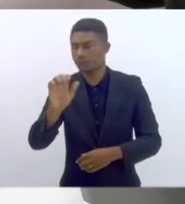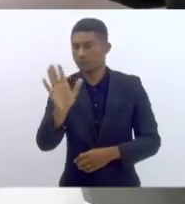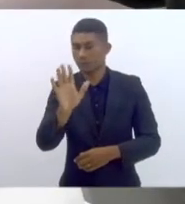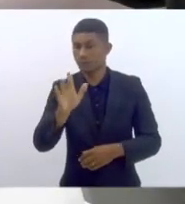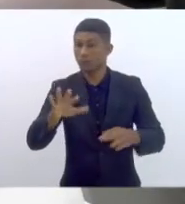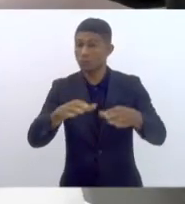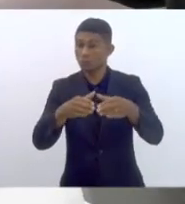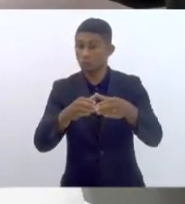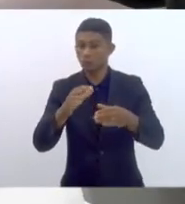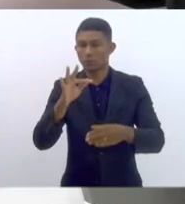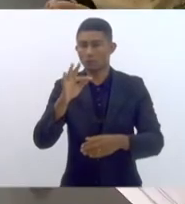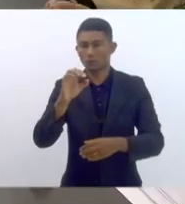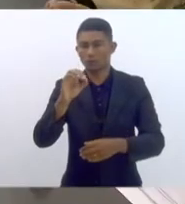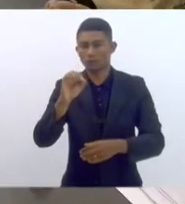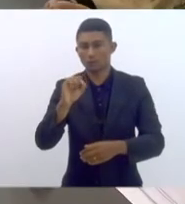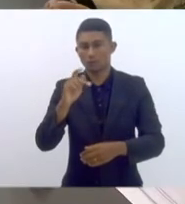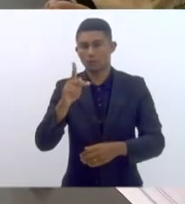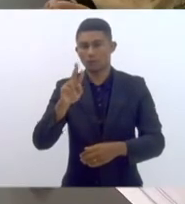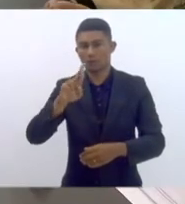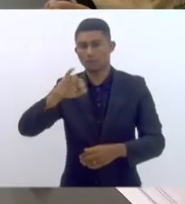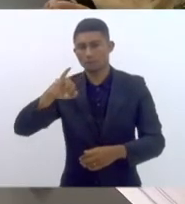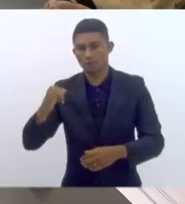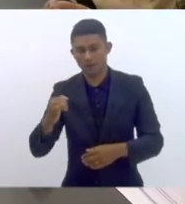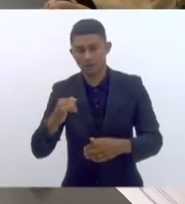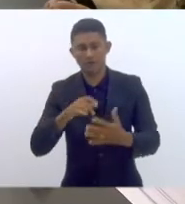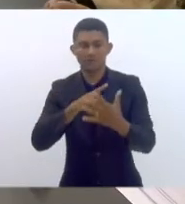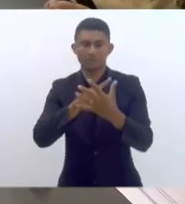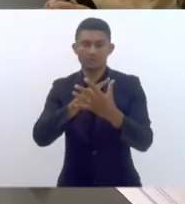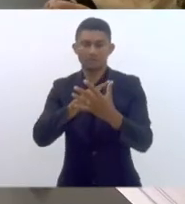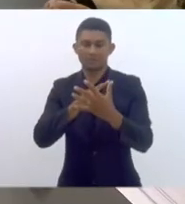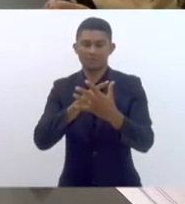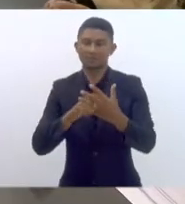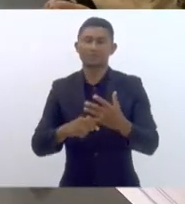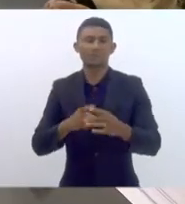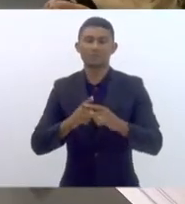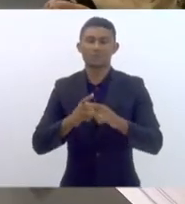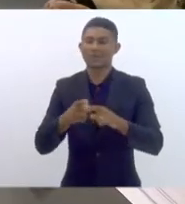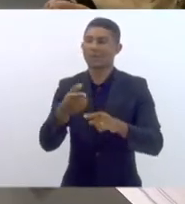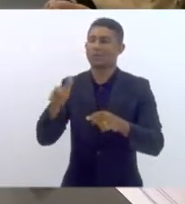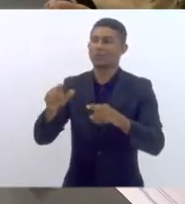do Fosperja. Até porque eu não convidei a Juscerja.